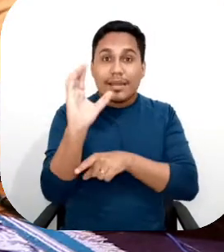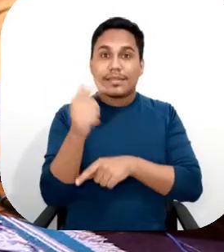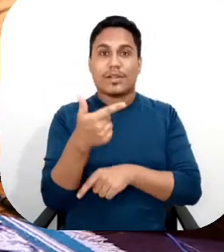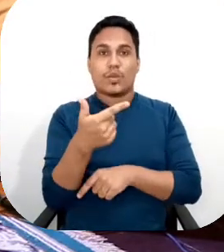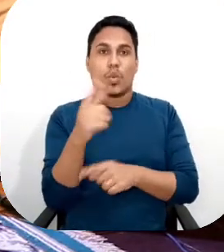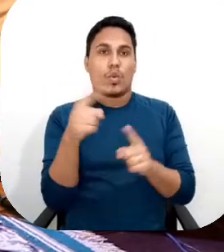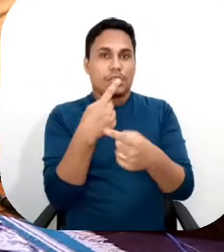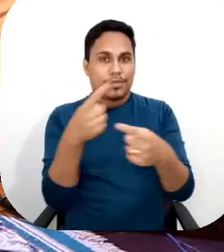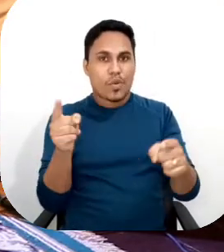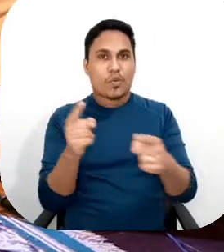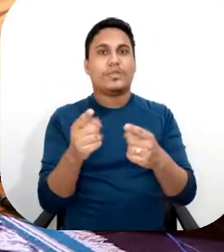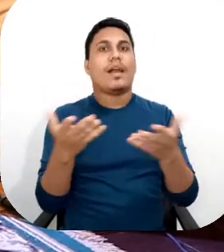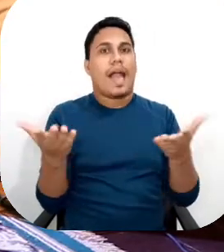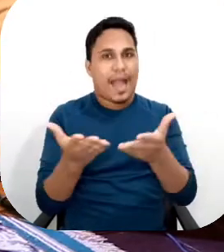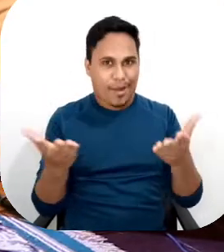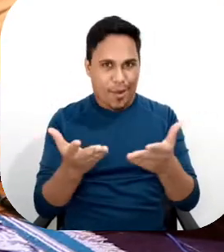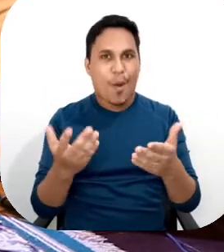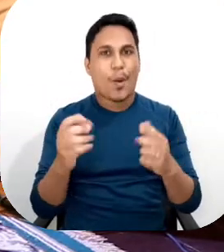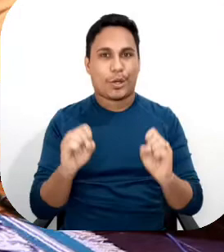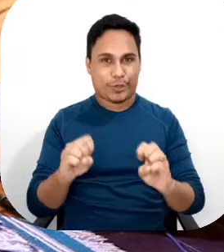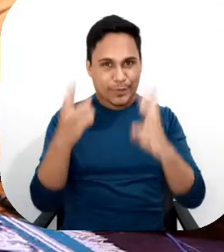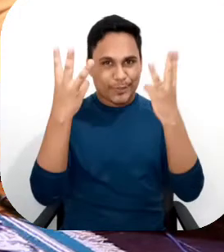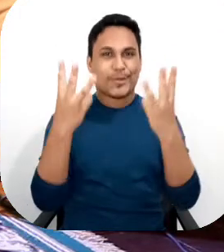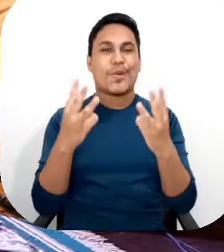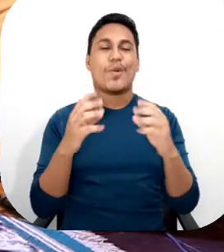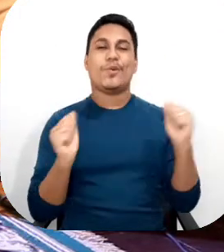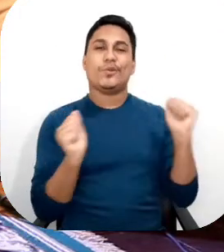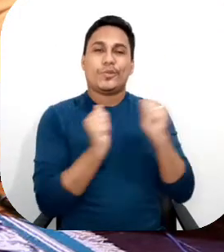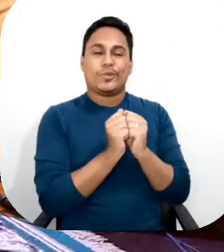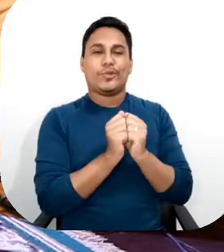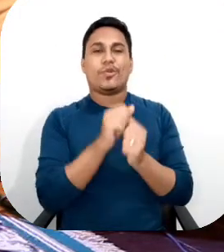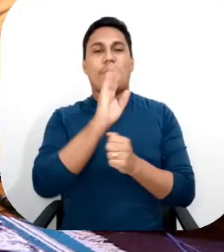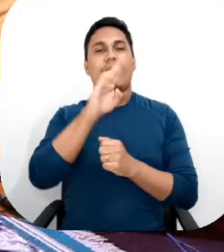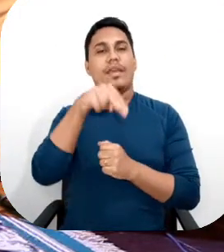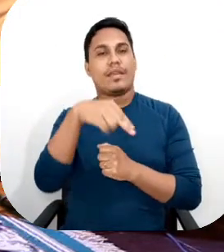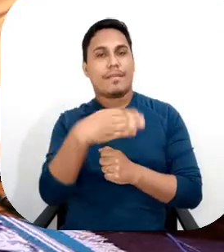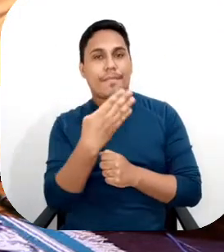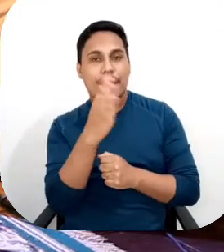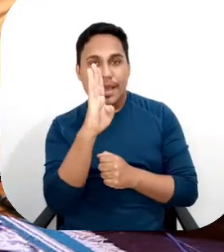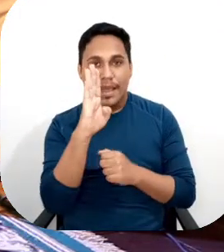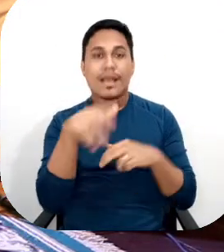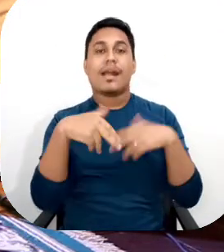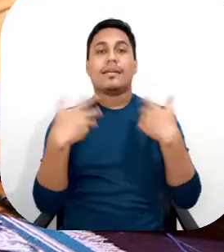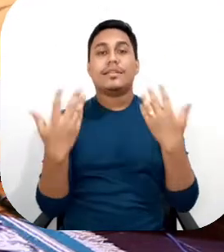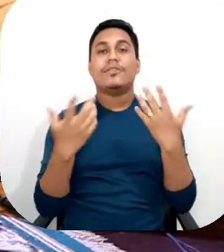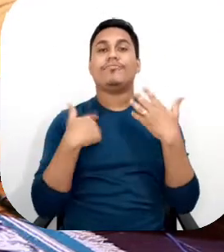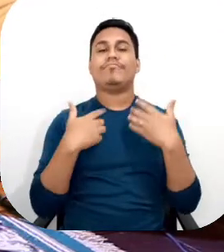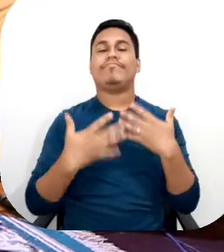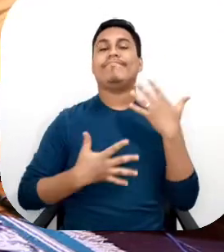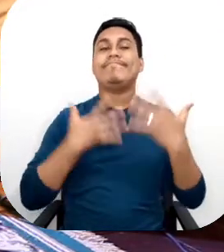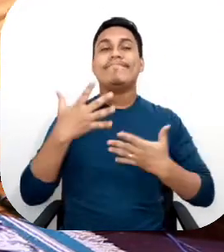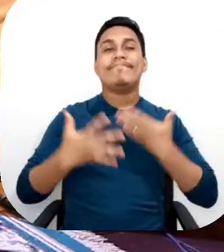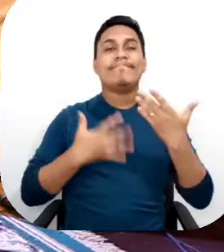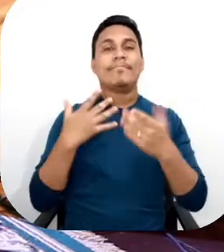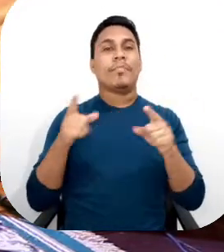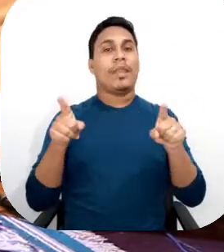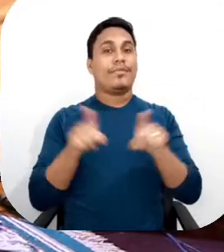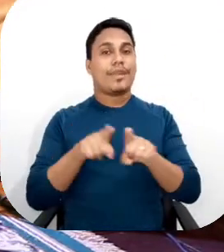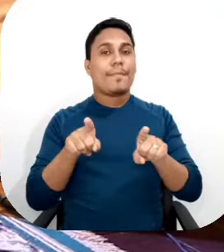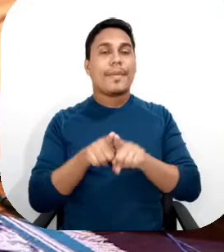2021. Uma que a gente apresentou aqui no show que a gente fez no BNB, que é o Go Now. Então, estou muito animada, mas, ao mesmo